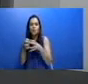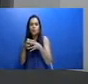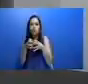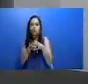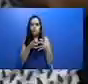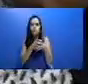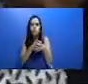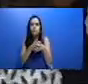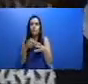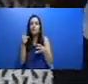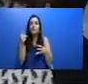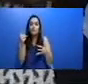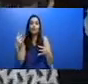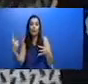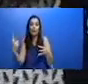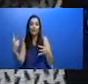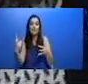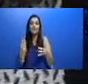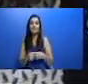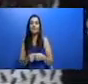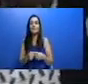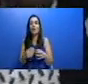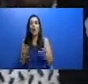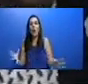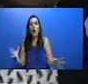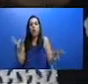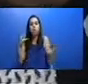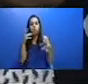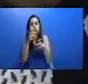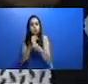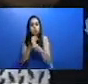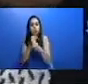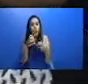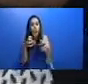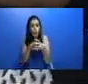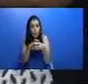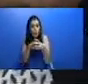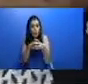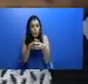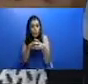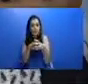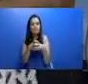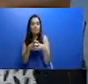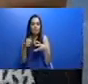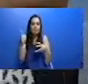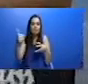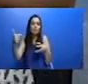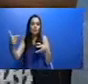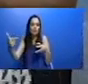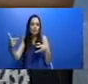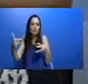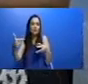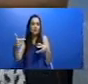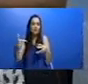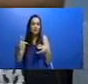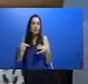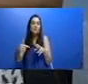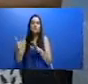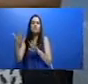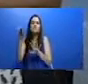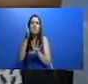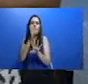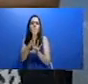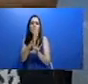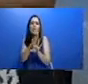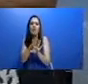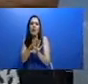unidades. Quando eu junto tudo, formei um grupo, é um agrupamento, tá bom? E meia dúzia, olha, meia,